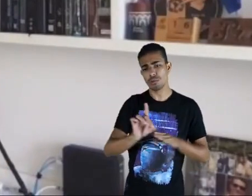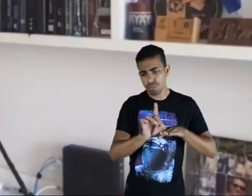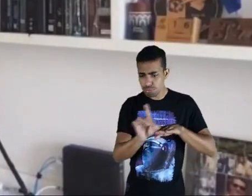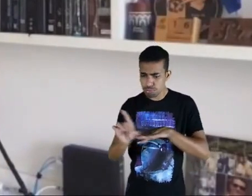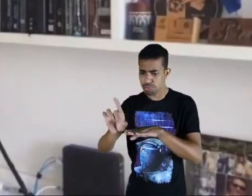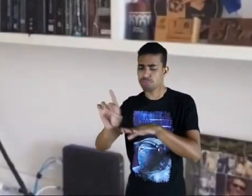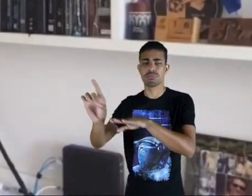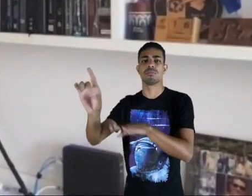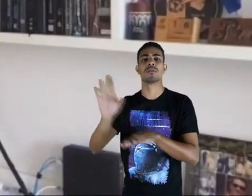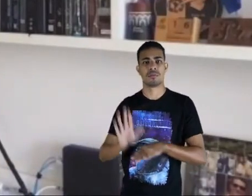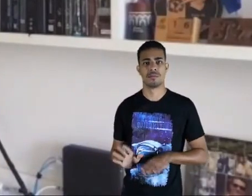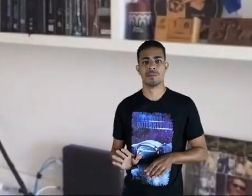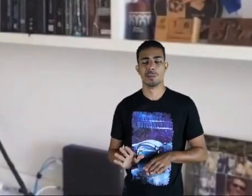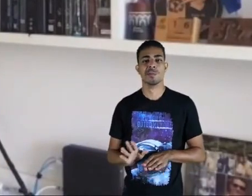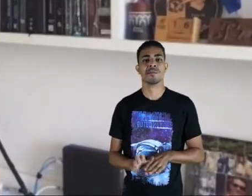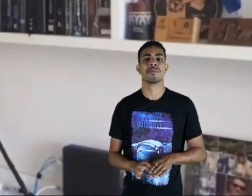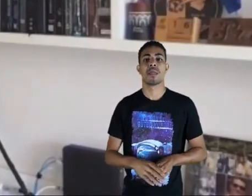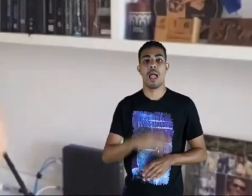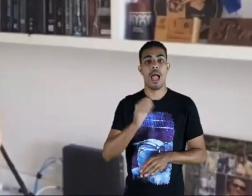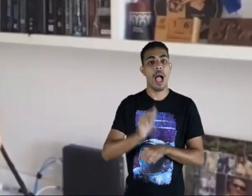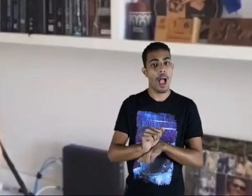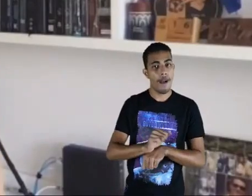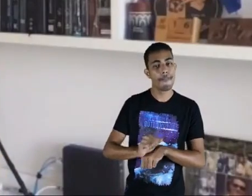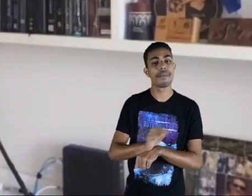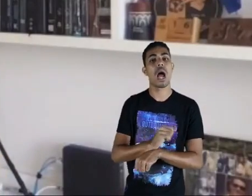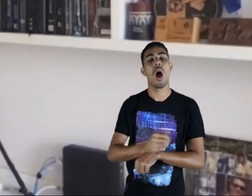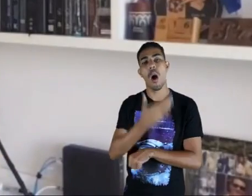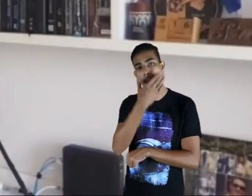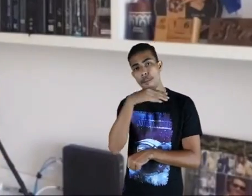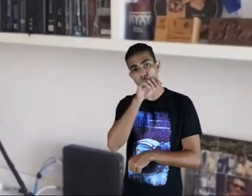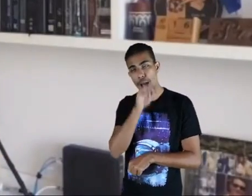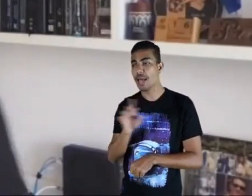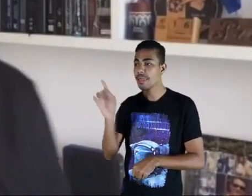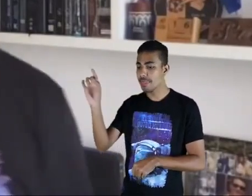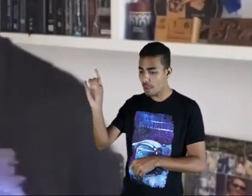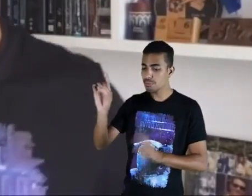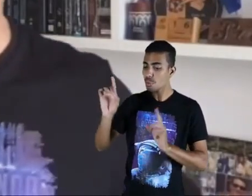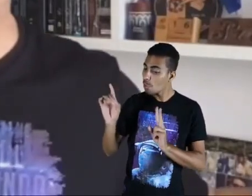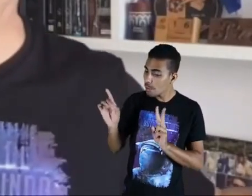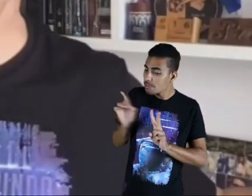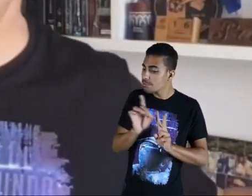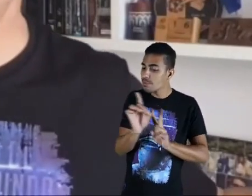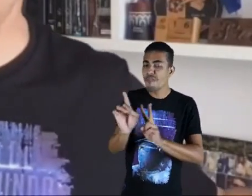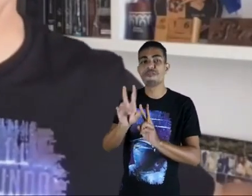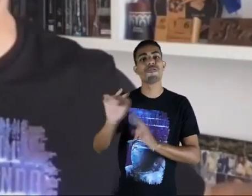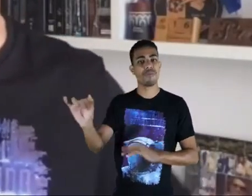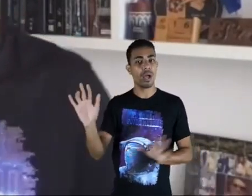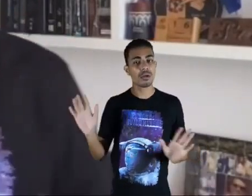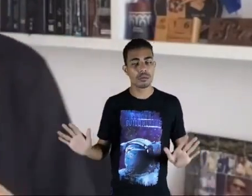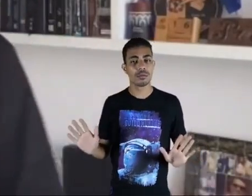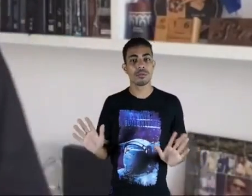Abraão e o pai, Deus, iam caminhar juntos. Assim que ele